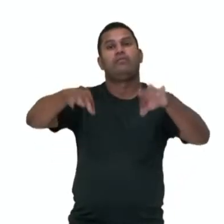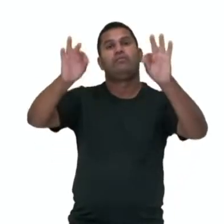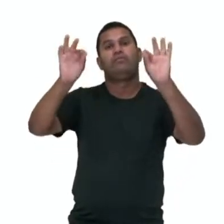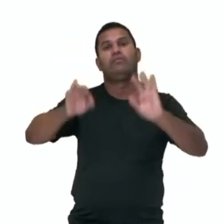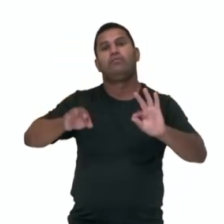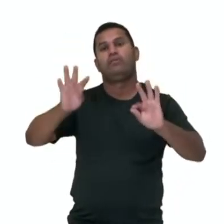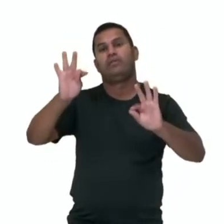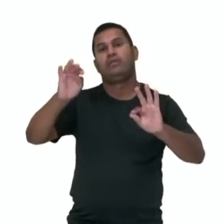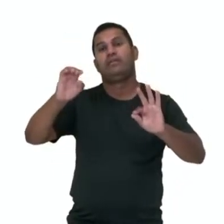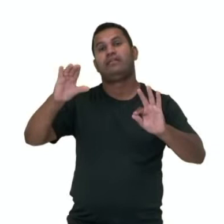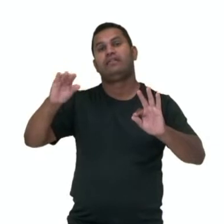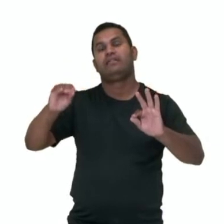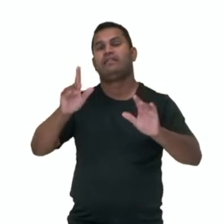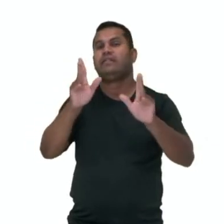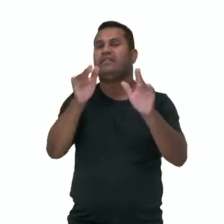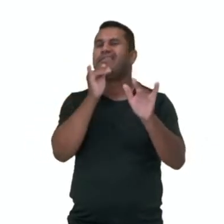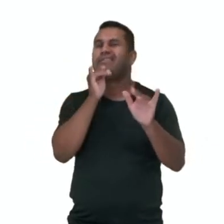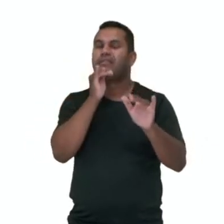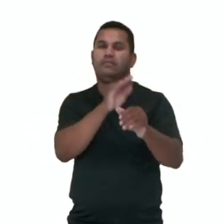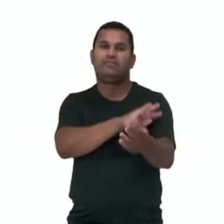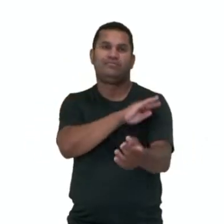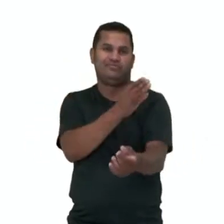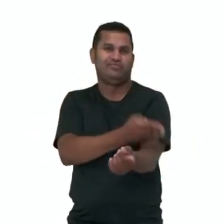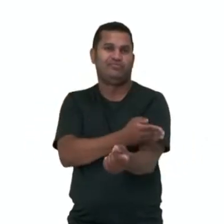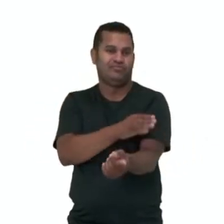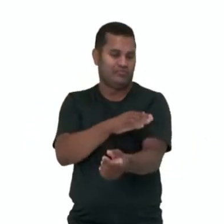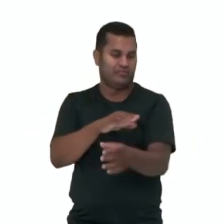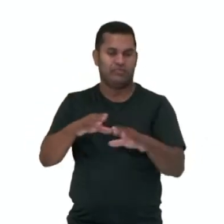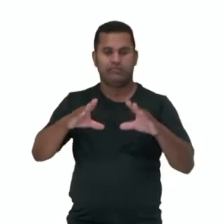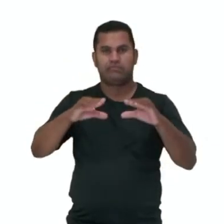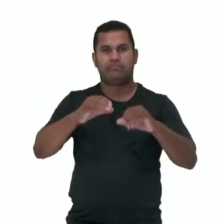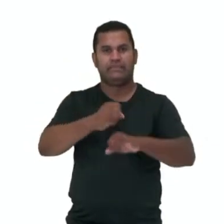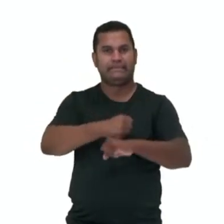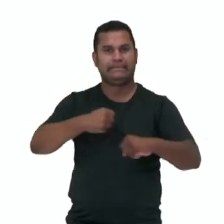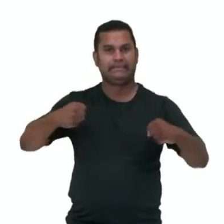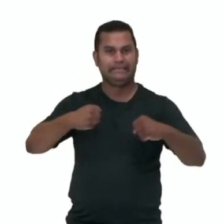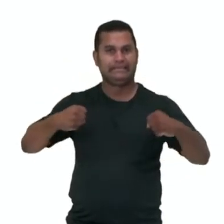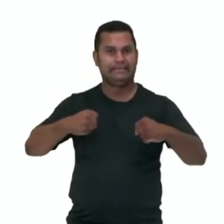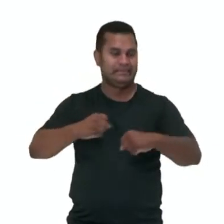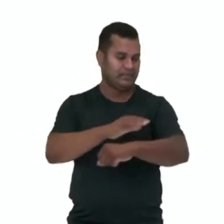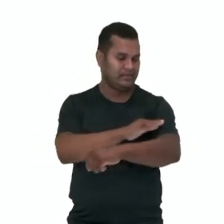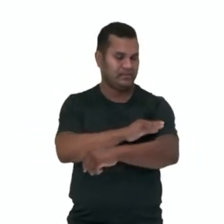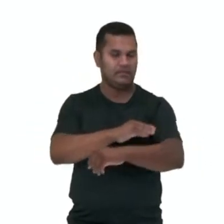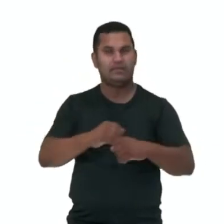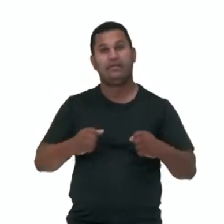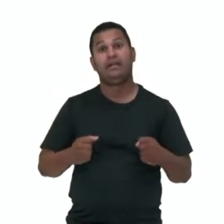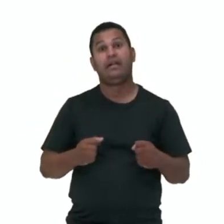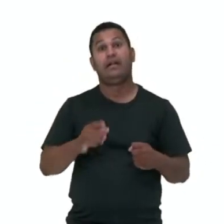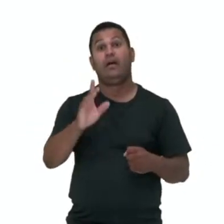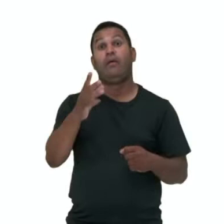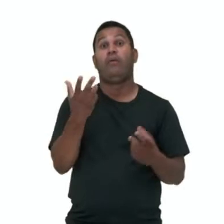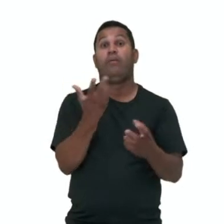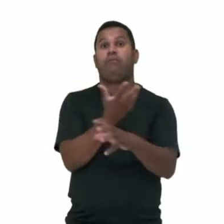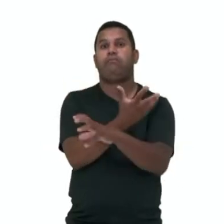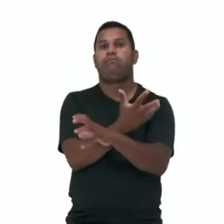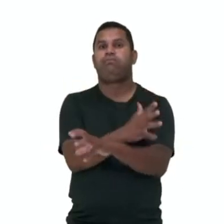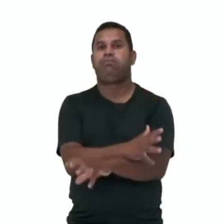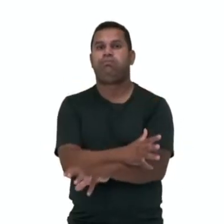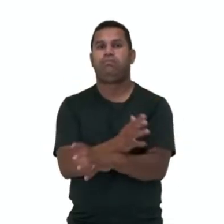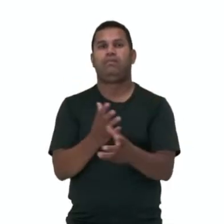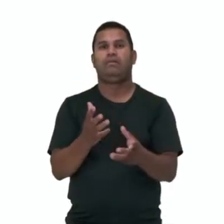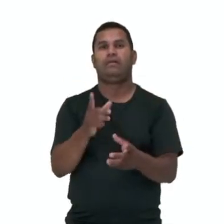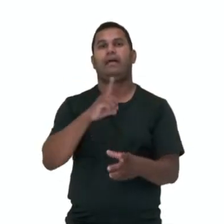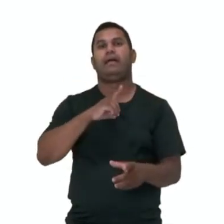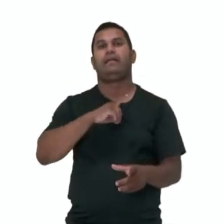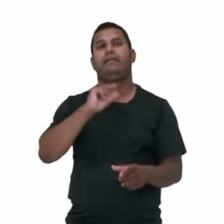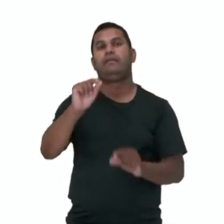o tecido muscular. Vários tecidos vão formar um órgão, por exemplo, os ossos ou o coração. Então, são